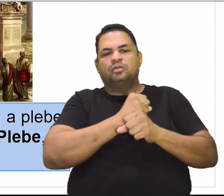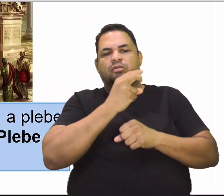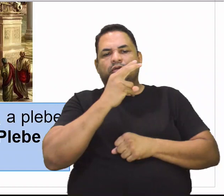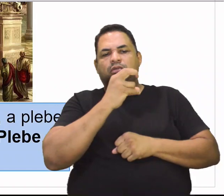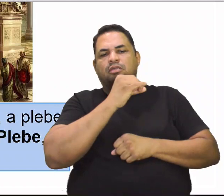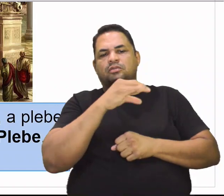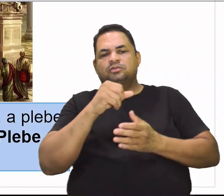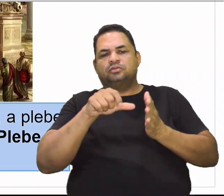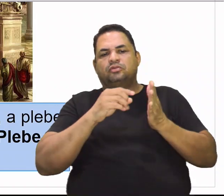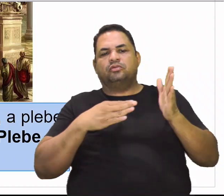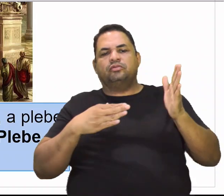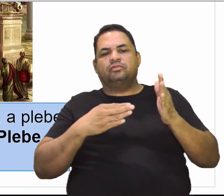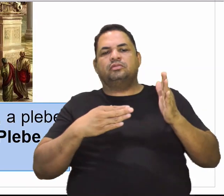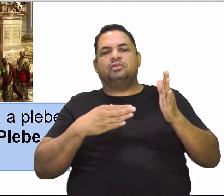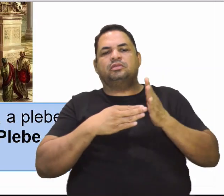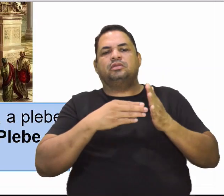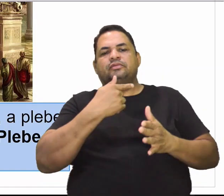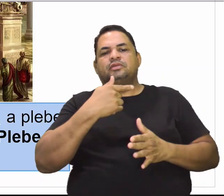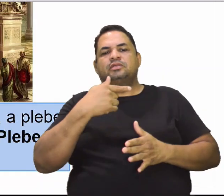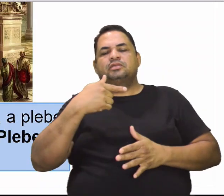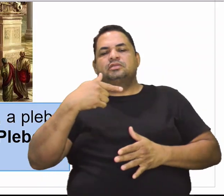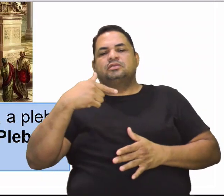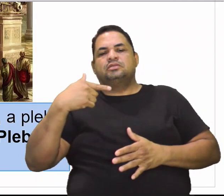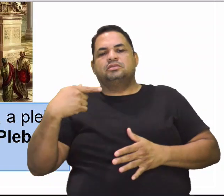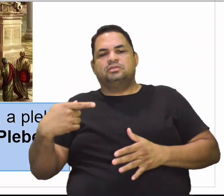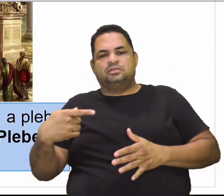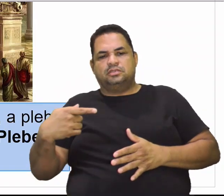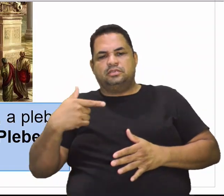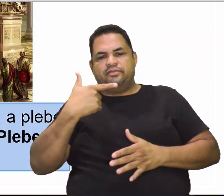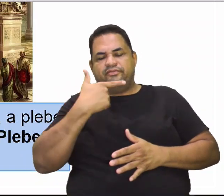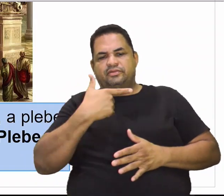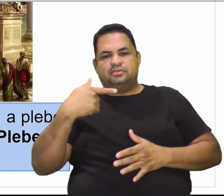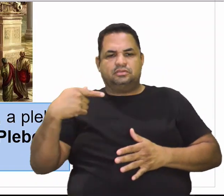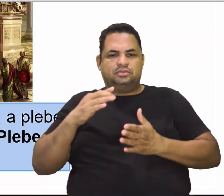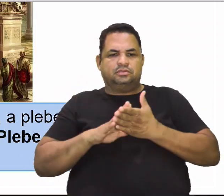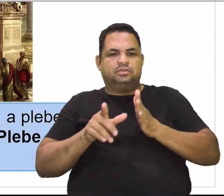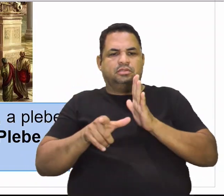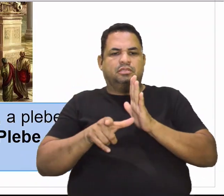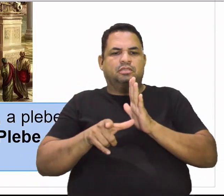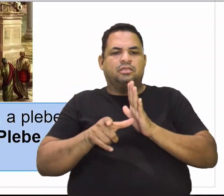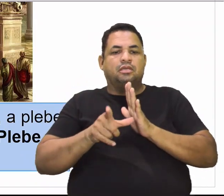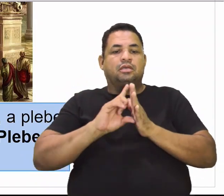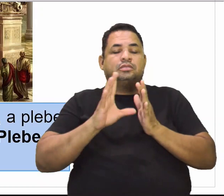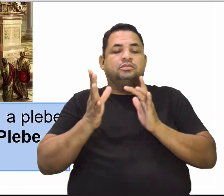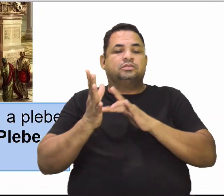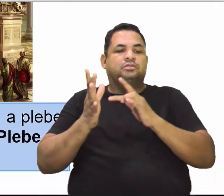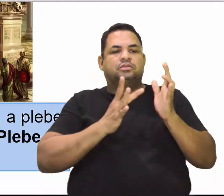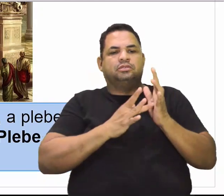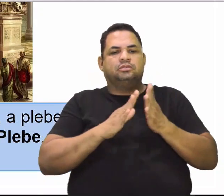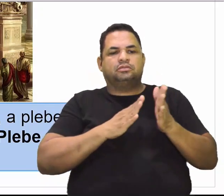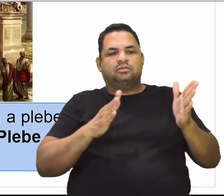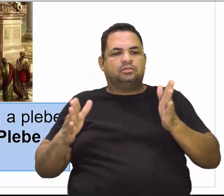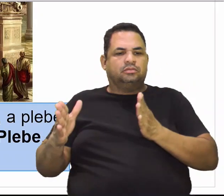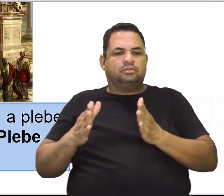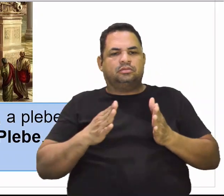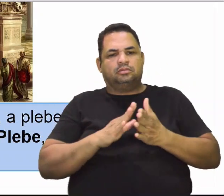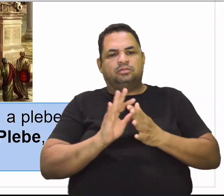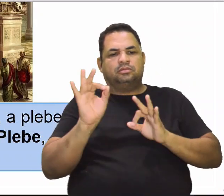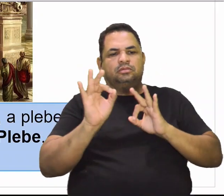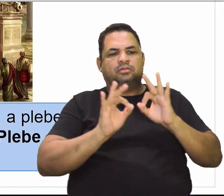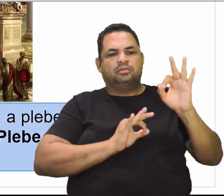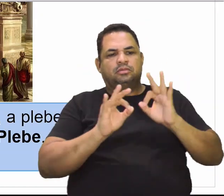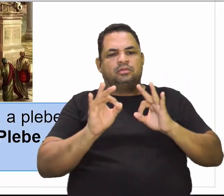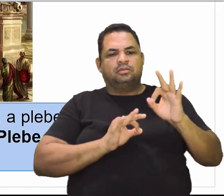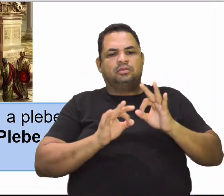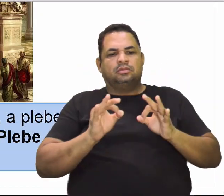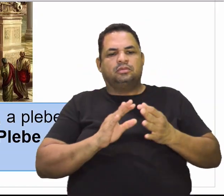27 a.C. aí. Então foi um período muito longo da República Romana. Em 509 foi instaurada a